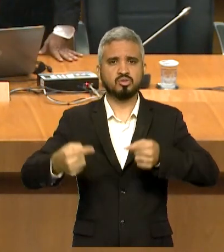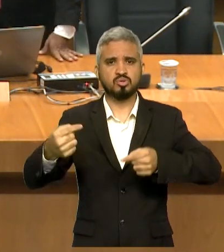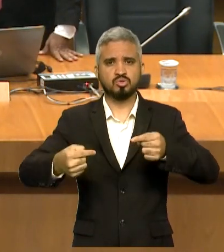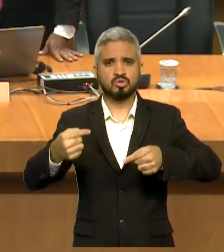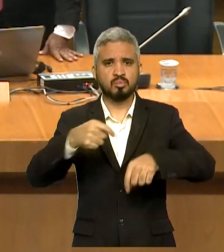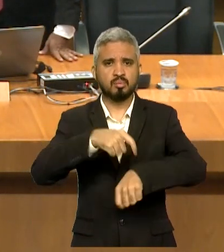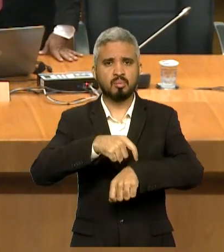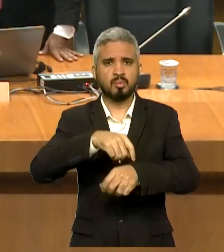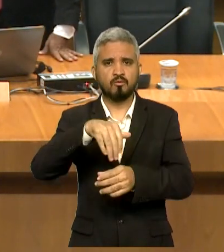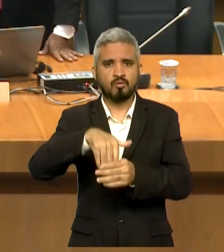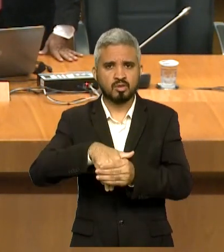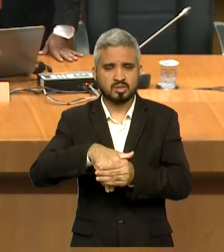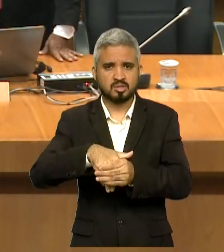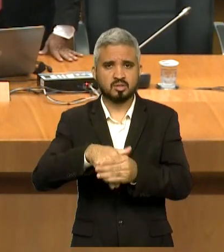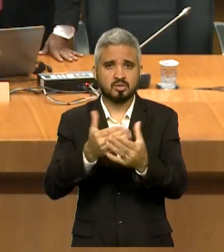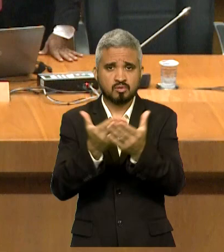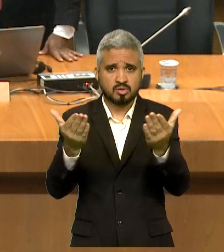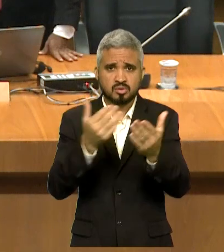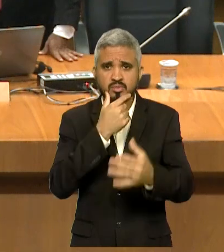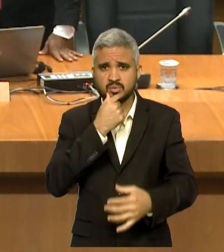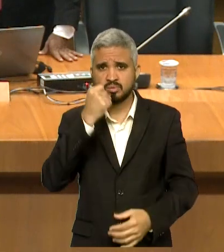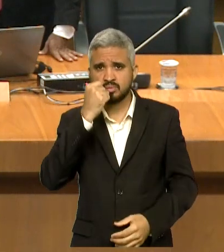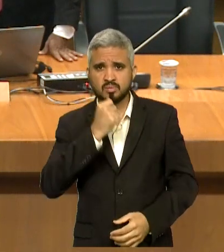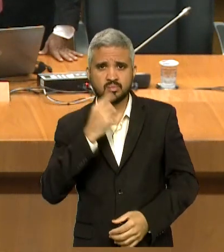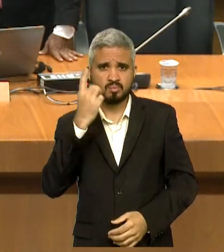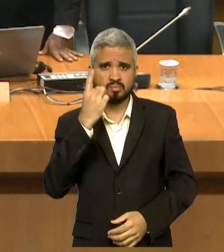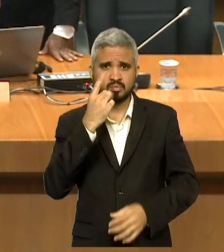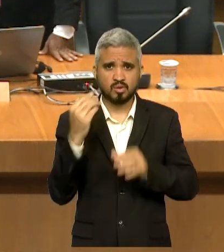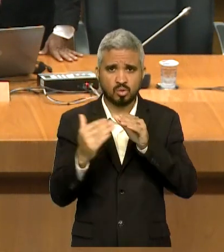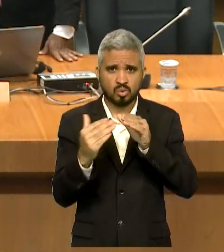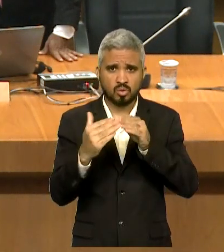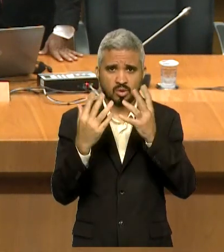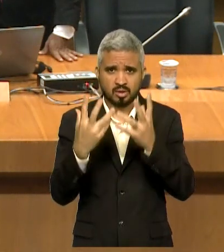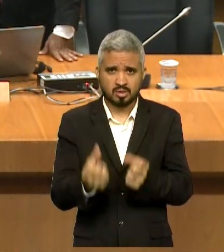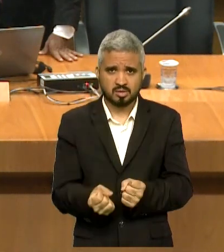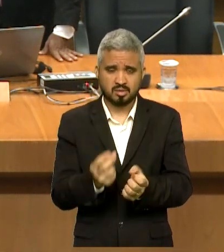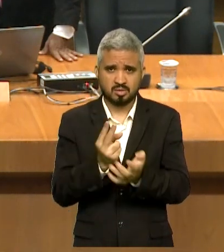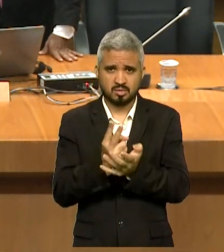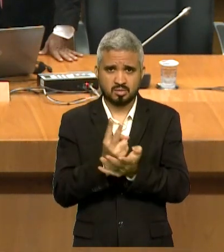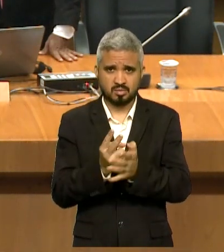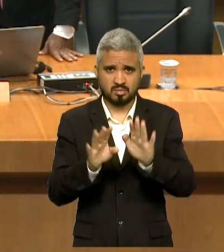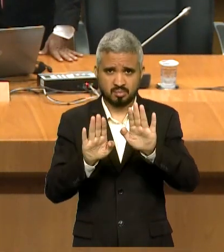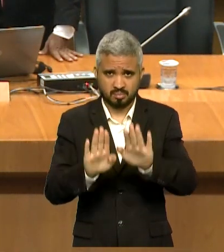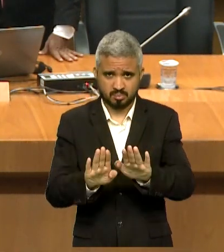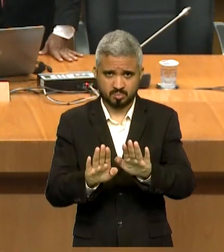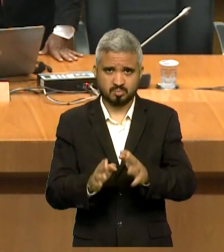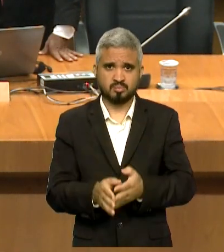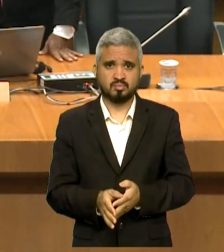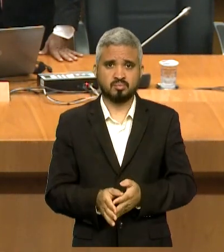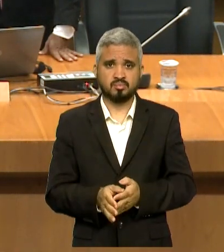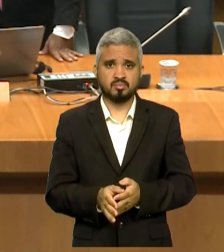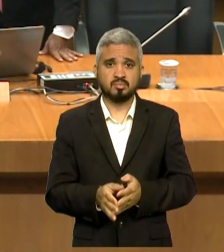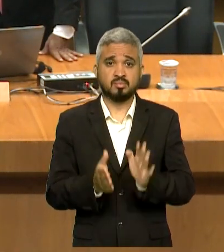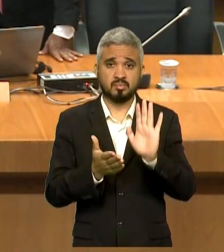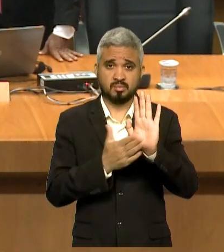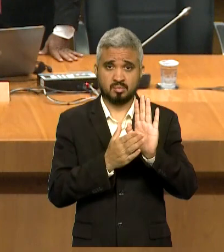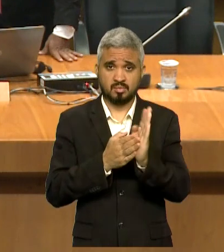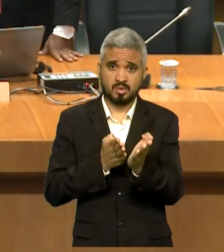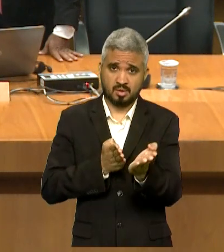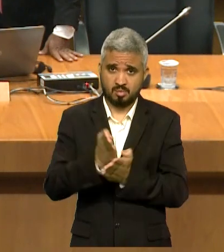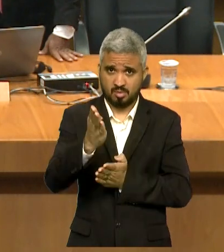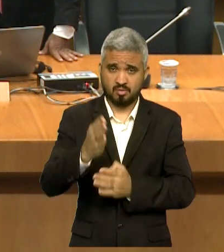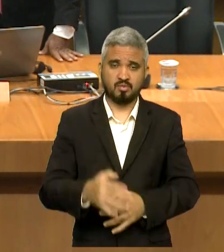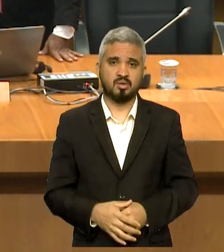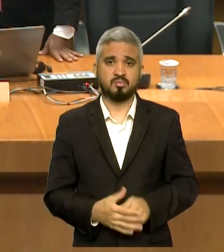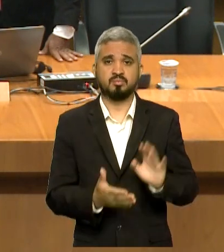os deputados e deputadas que aprovam permaneçam como estão. Requerimento aprovado. Requerimento